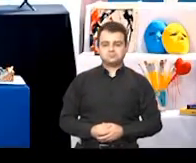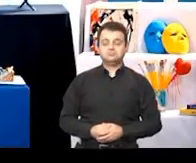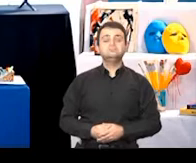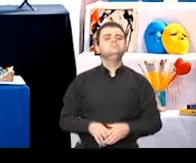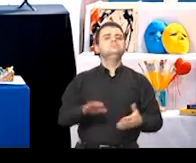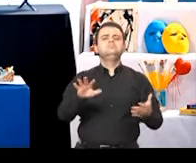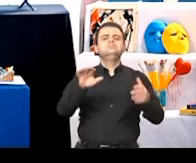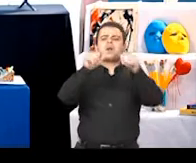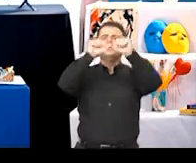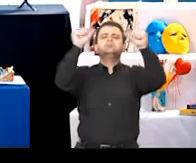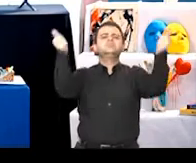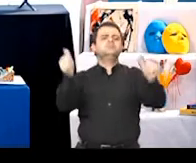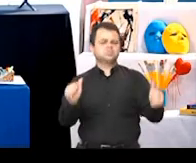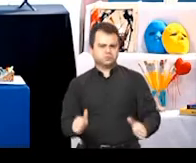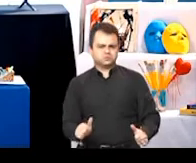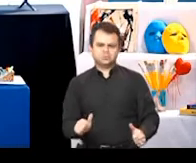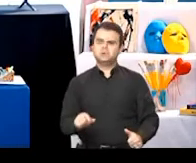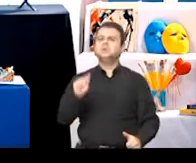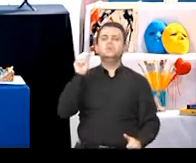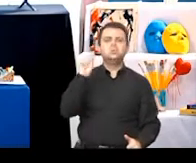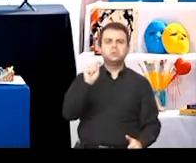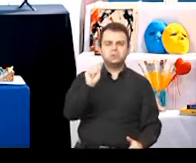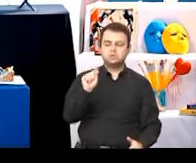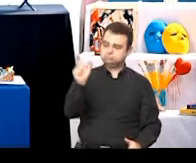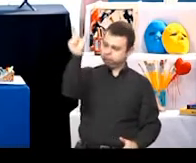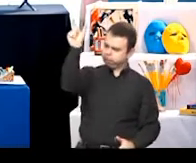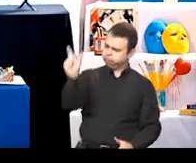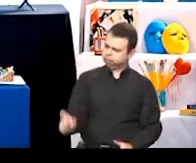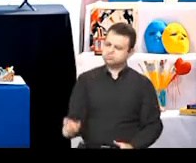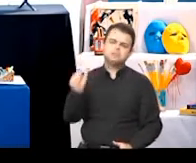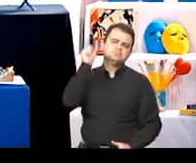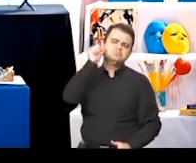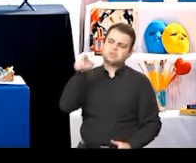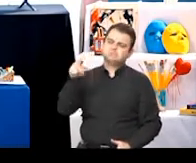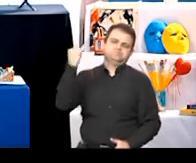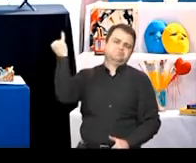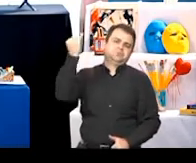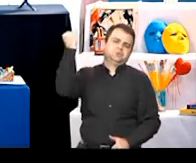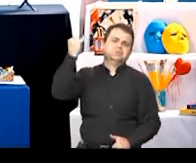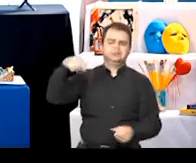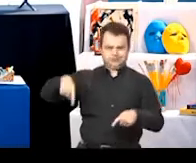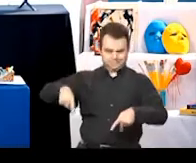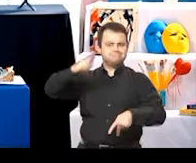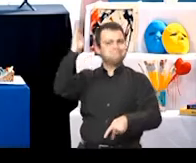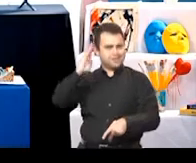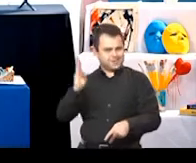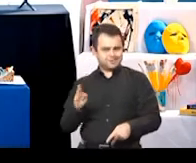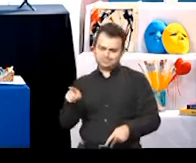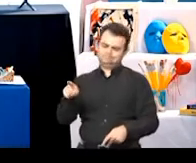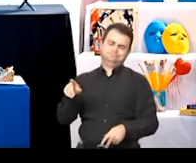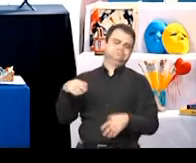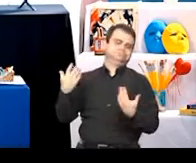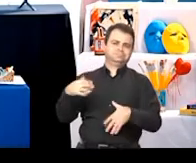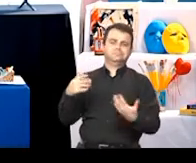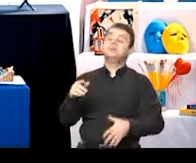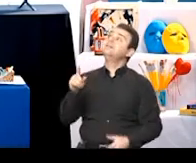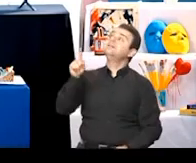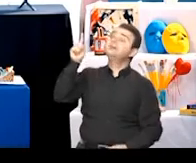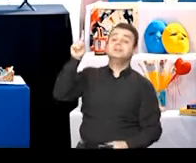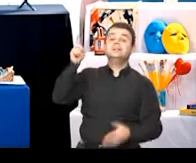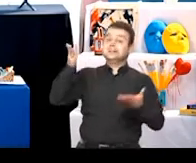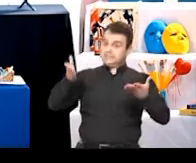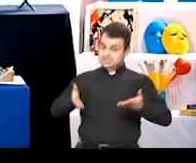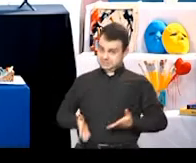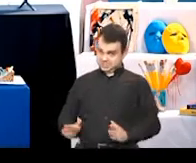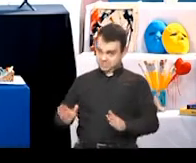na escultura, eu trouxe para a gente olhar a obra de uma querida e importante artista brasileira, Tomi Otaki. Ela que